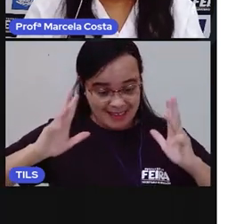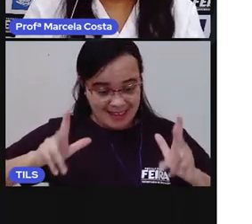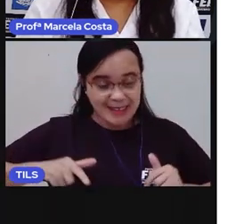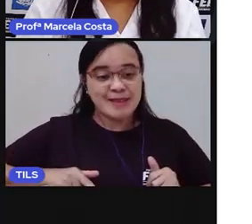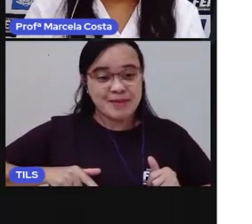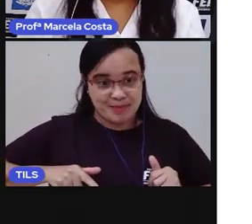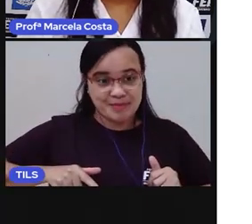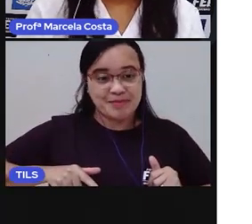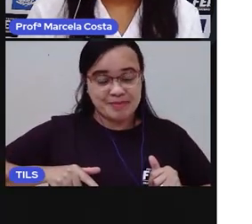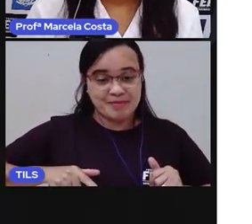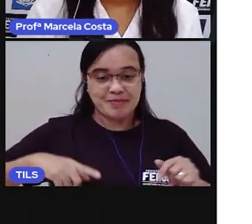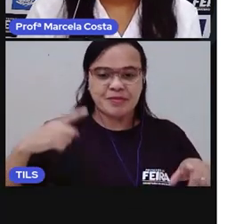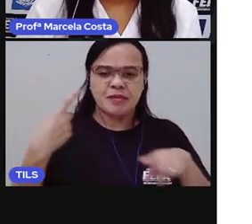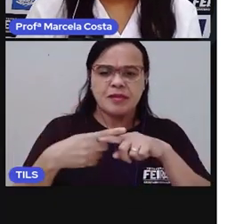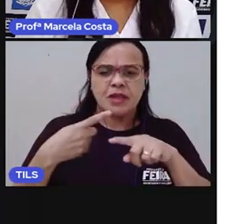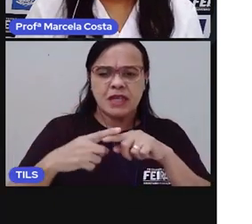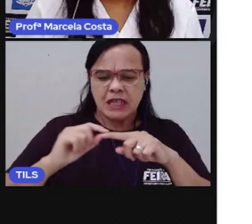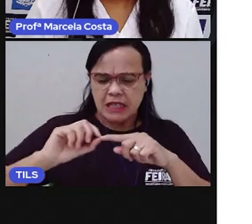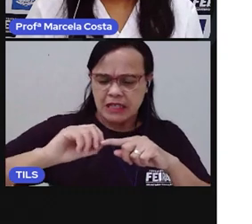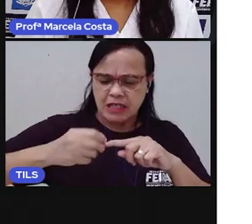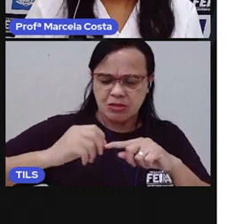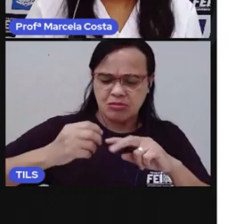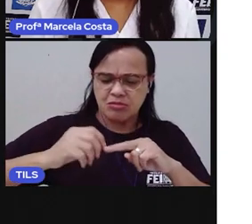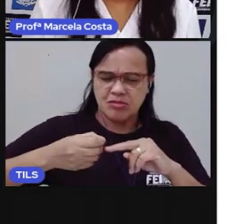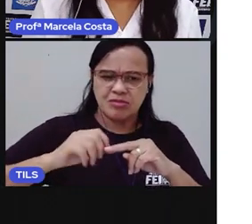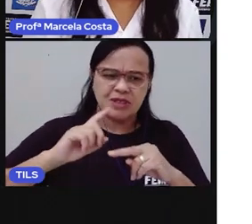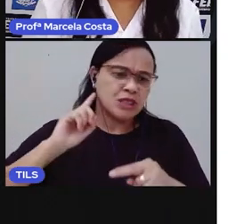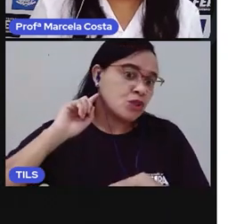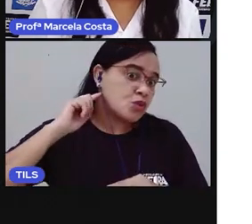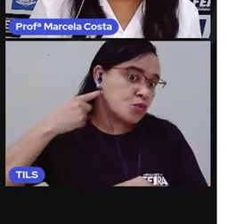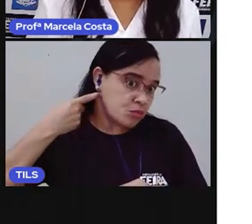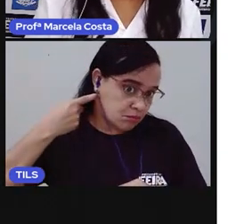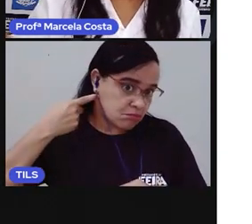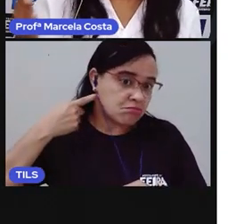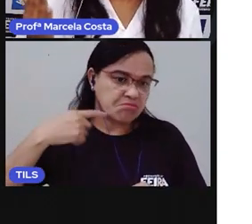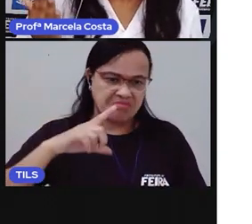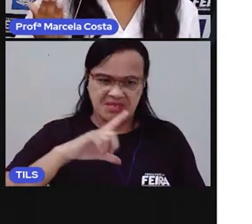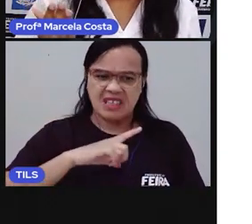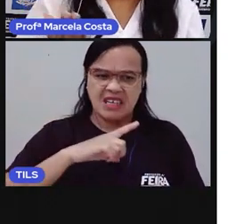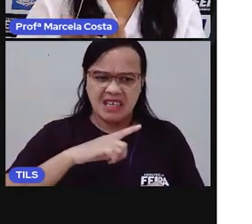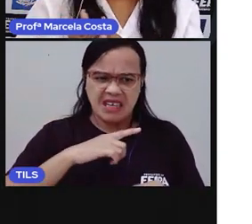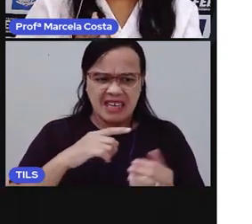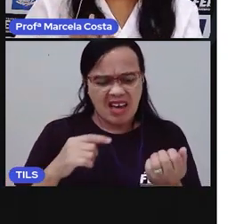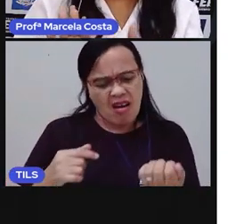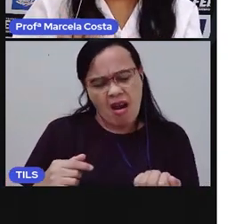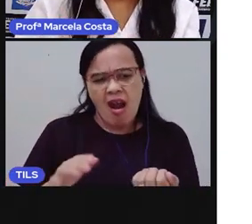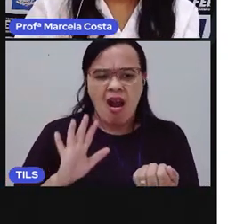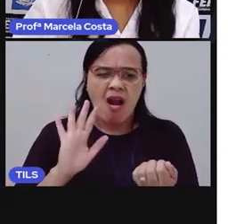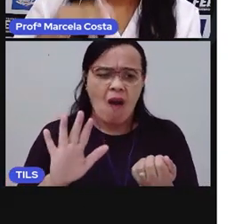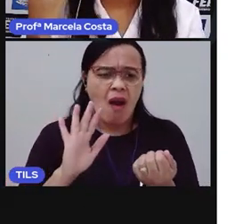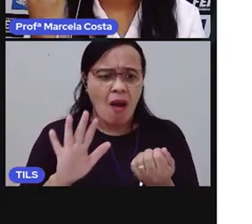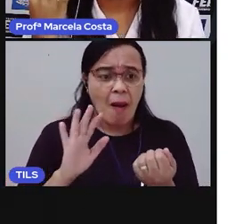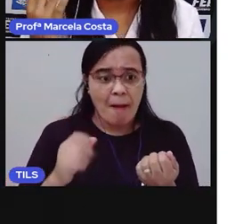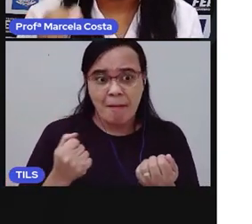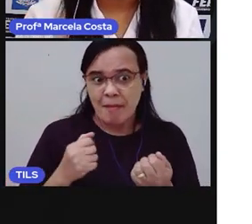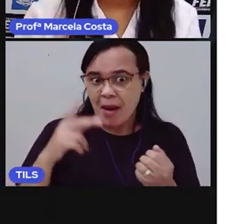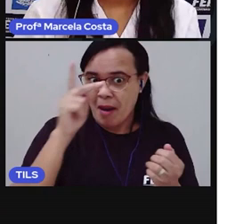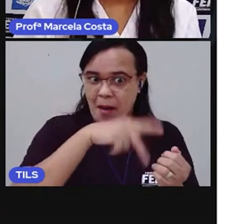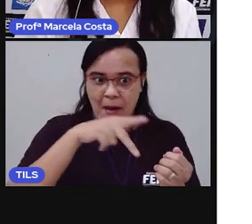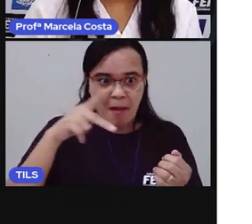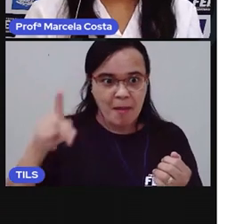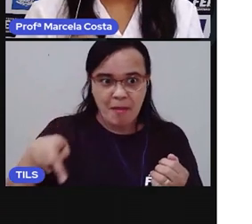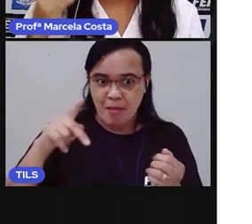o que nas linhas da com bastante sujeiras aí você pode dizer assim ó mais a própria umas unhas